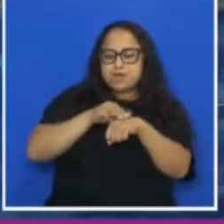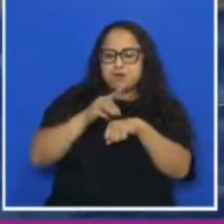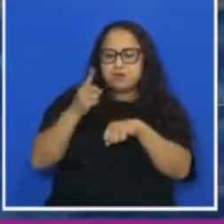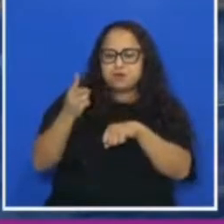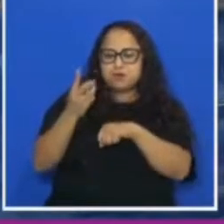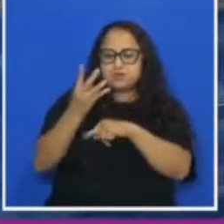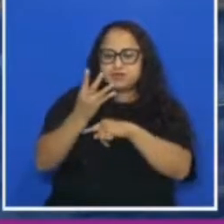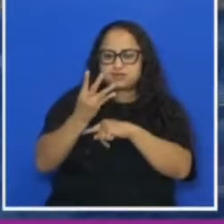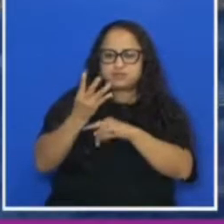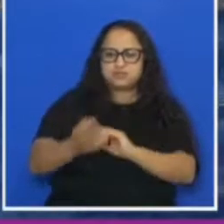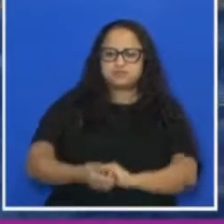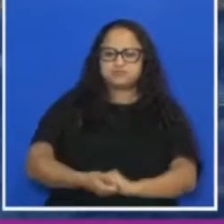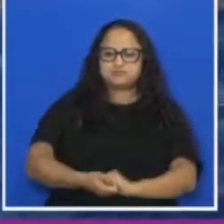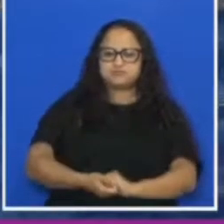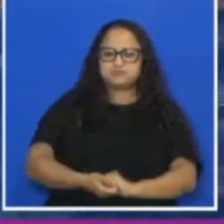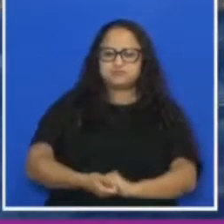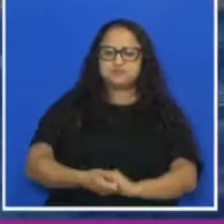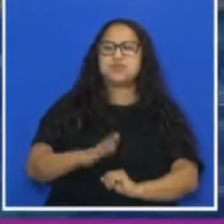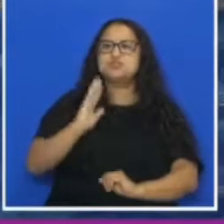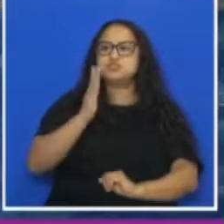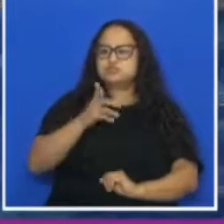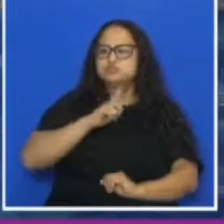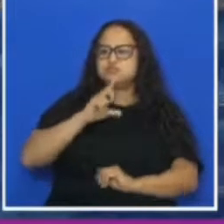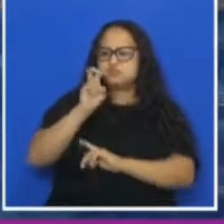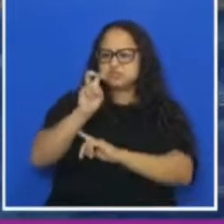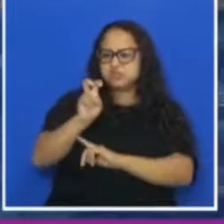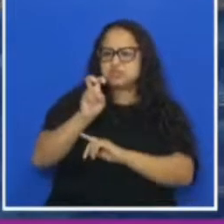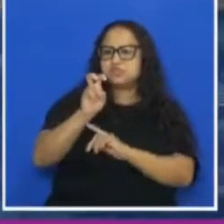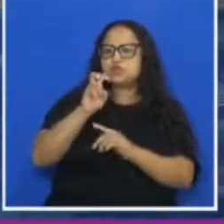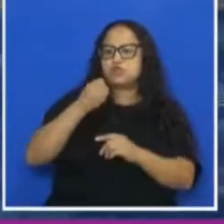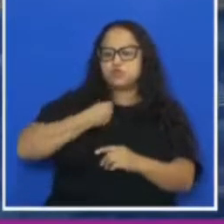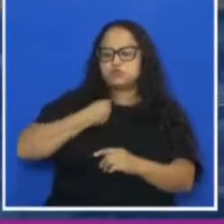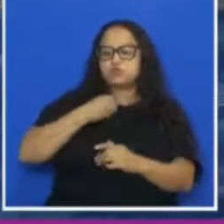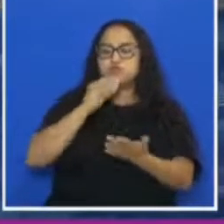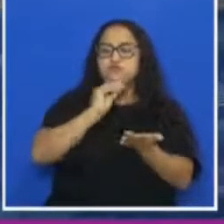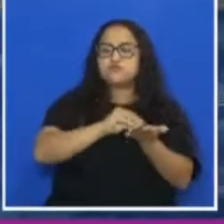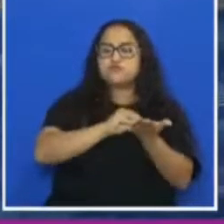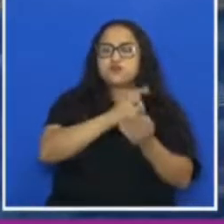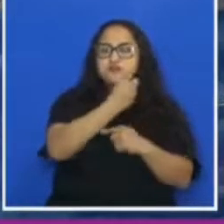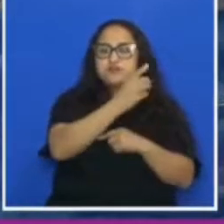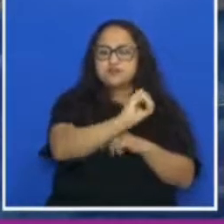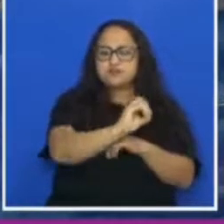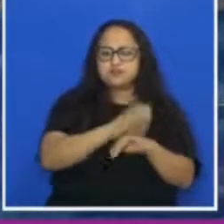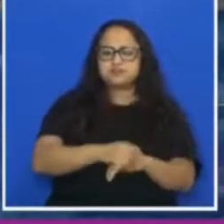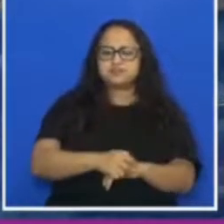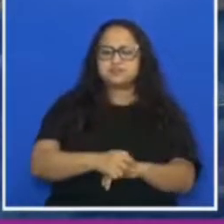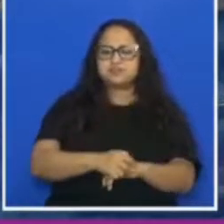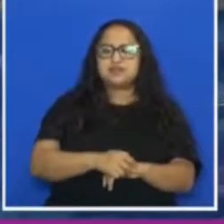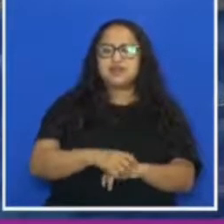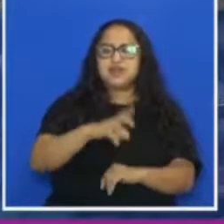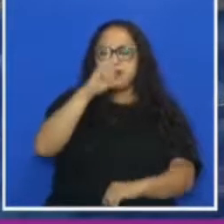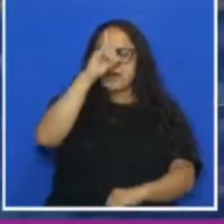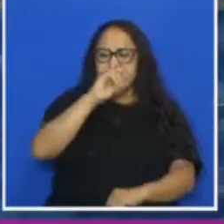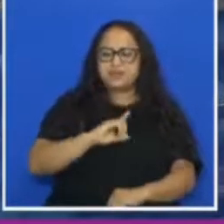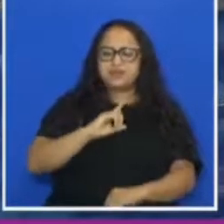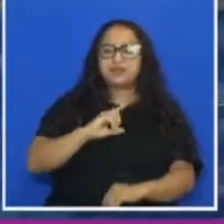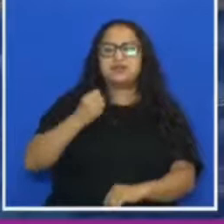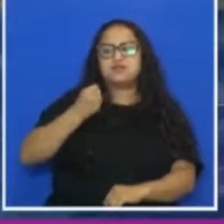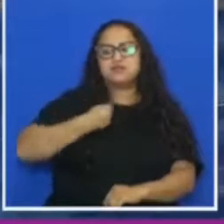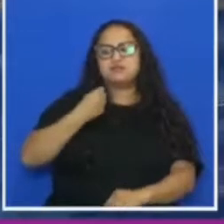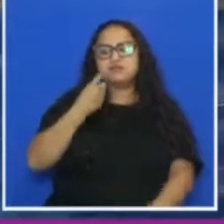14. Foram sorteados 5 números, faltam 10. Bola amarela, número